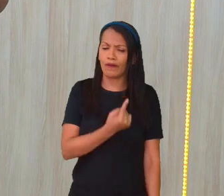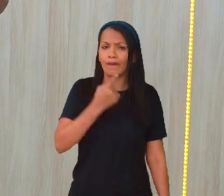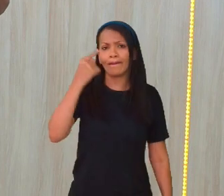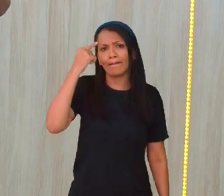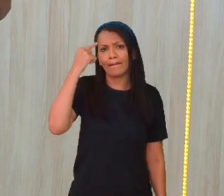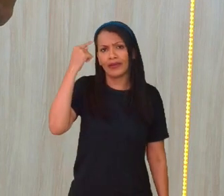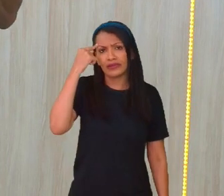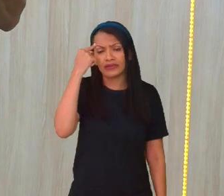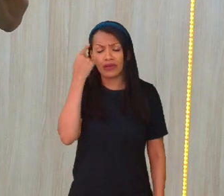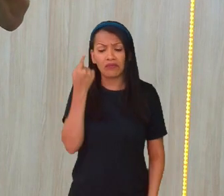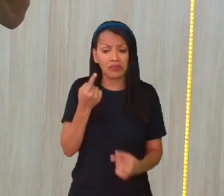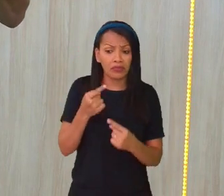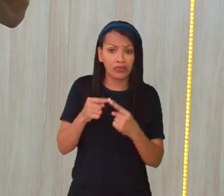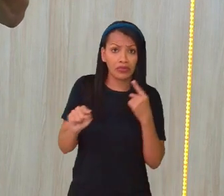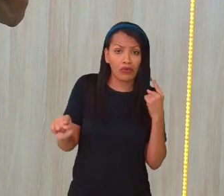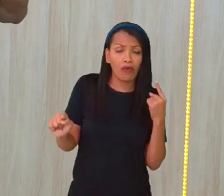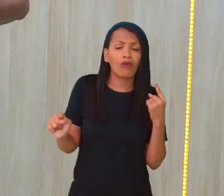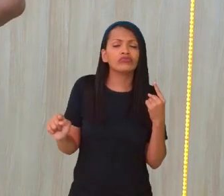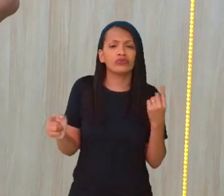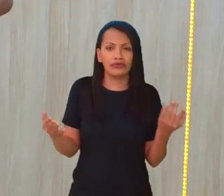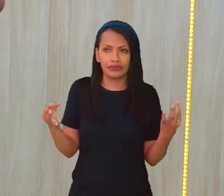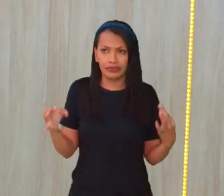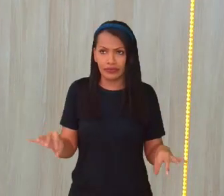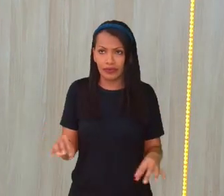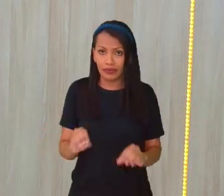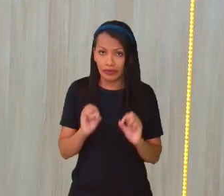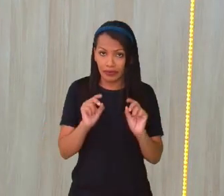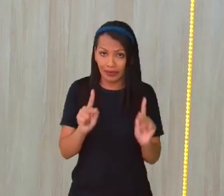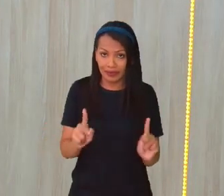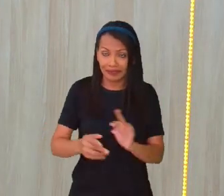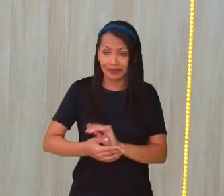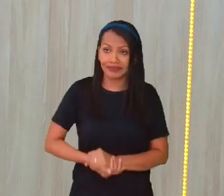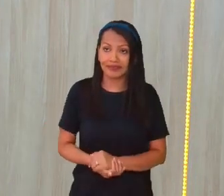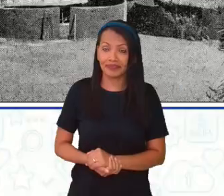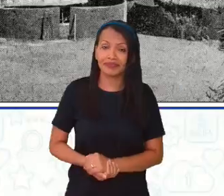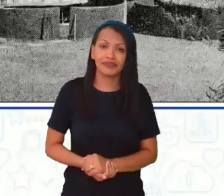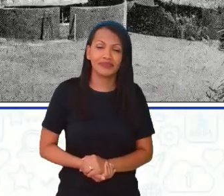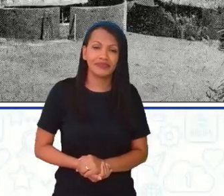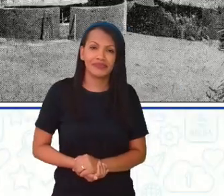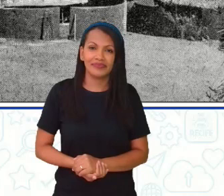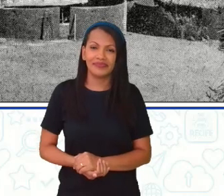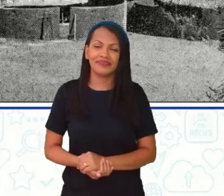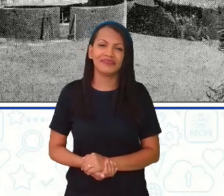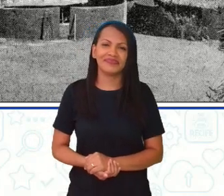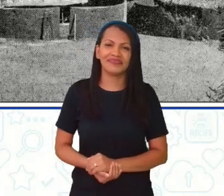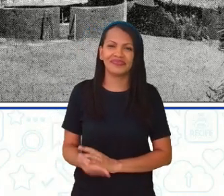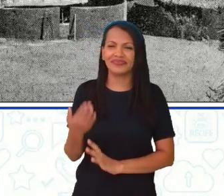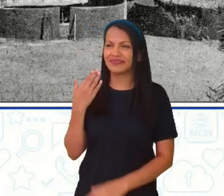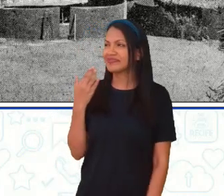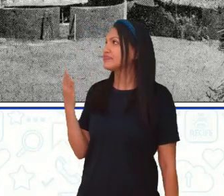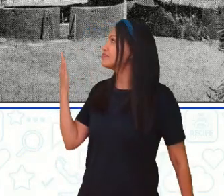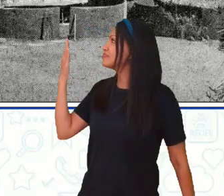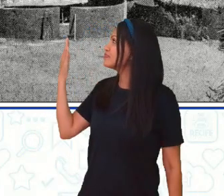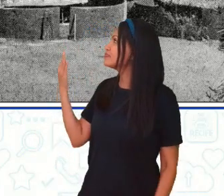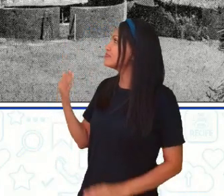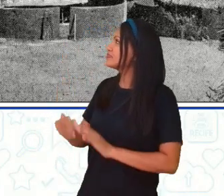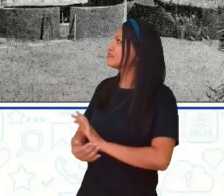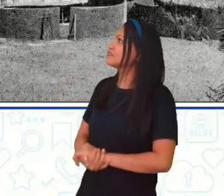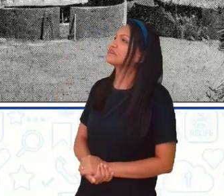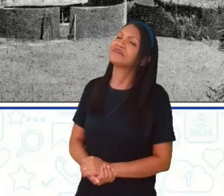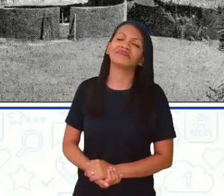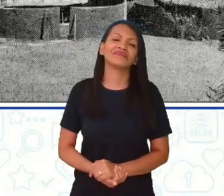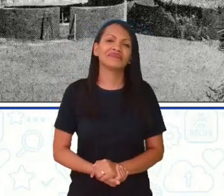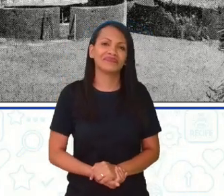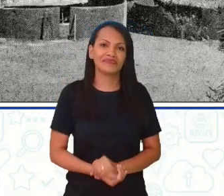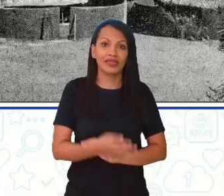pensamos, daquilo que nós somos. Beleza? Olha lá. Em tela cheia aí, meu amor. Olha só. História e